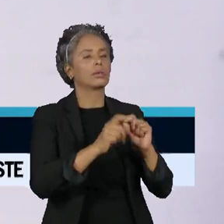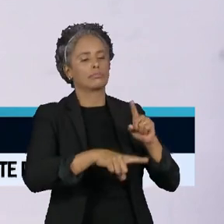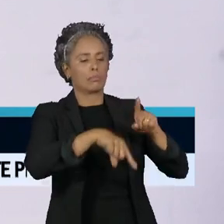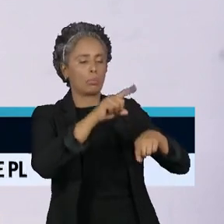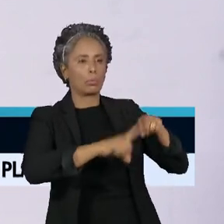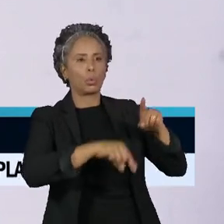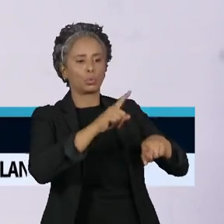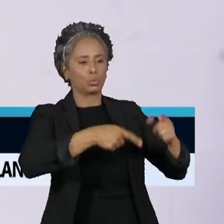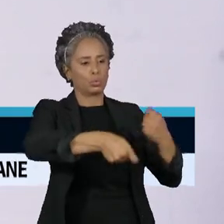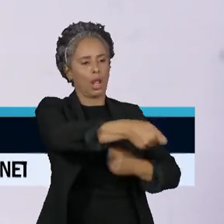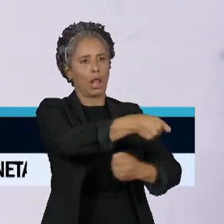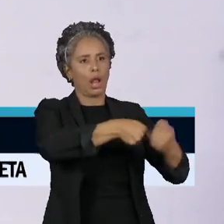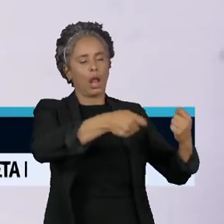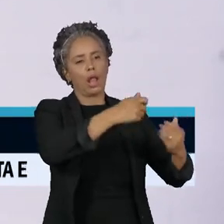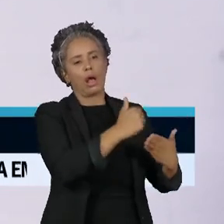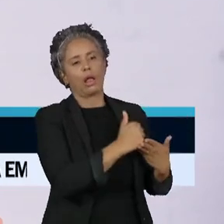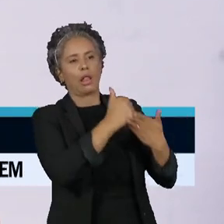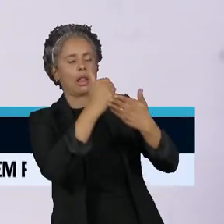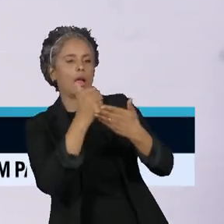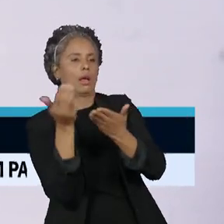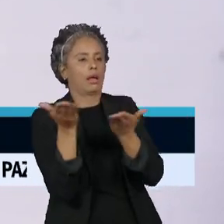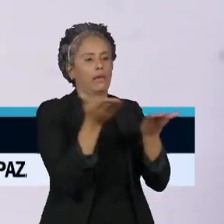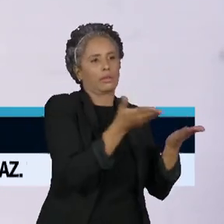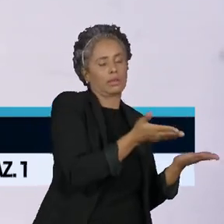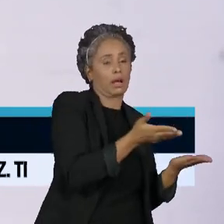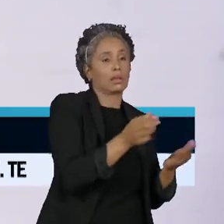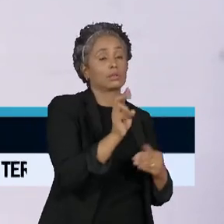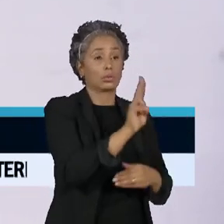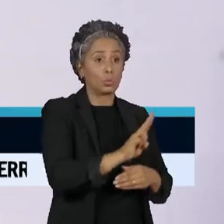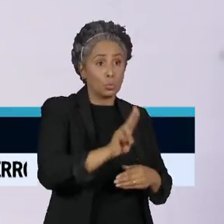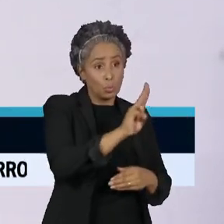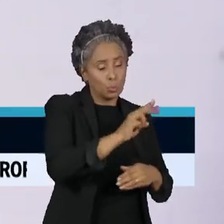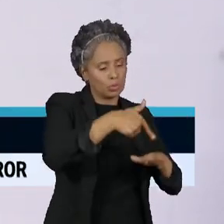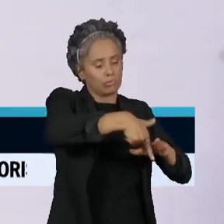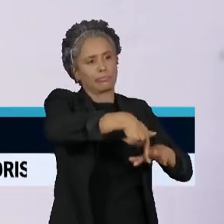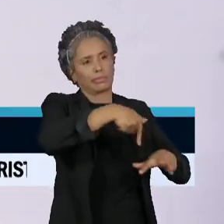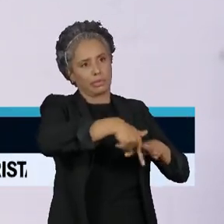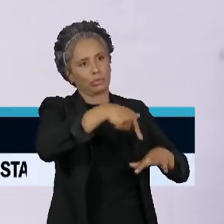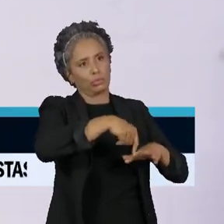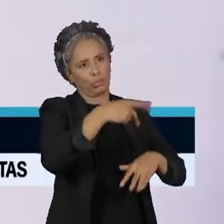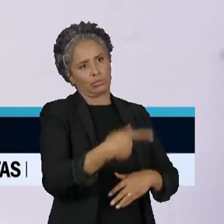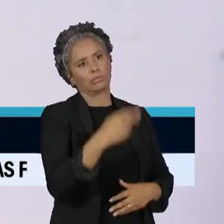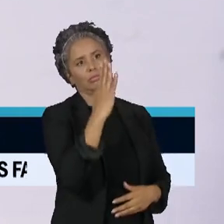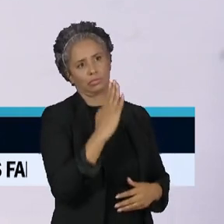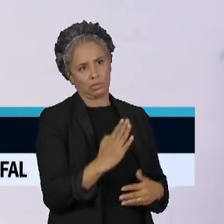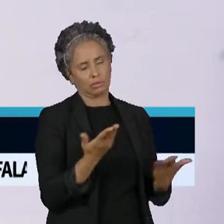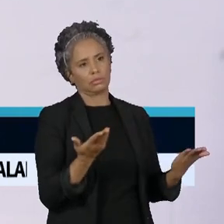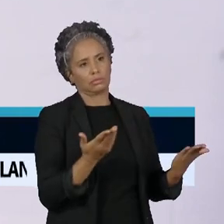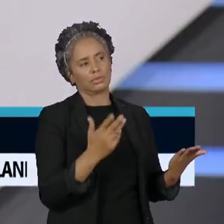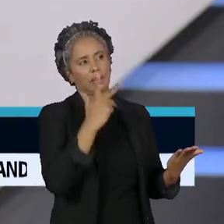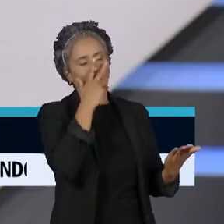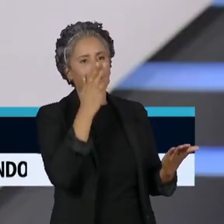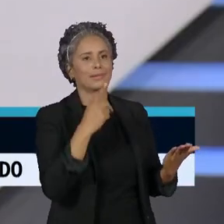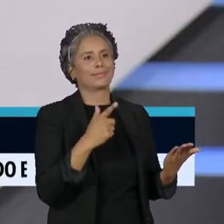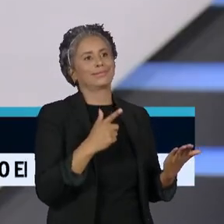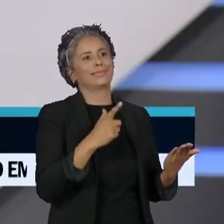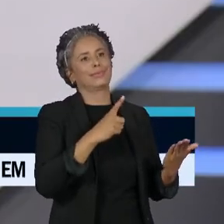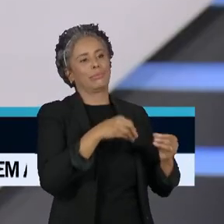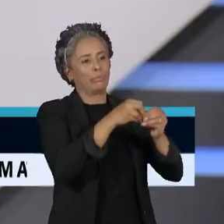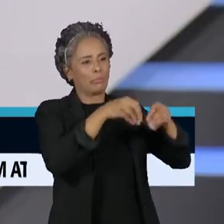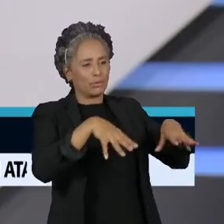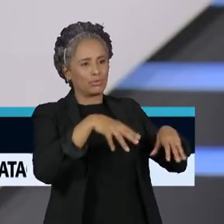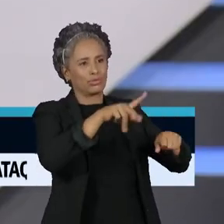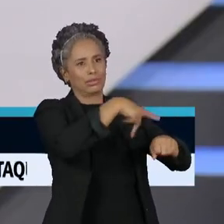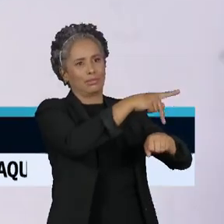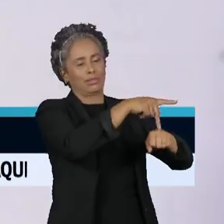produtos, né? Porque a gente precisa do petróleo como combustível e isso encarece também, é quase como um efeito cadeia, né? Então acaba